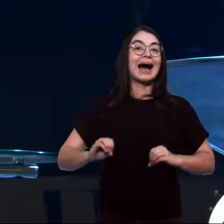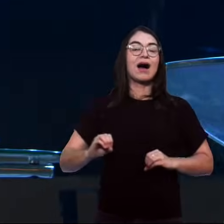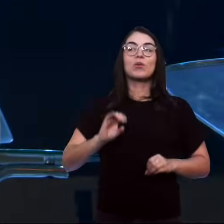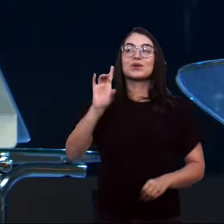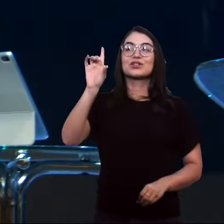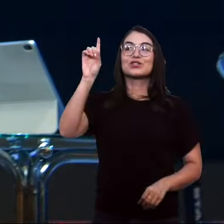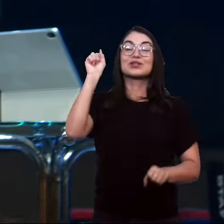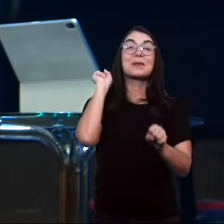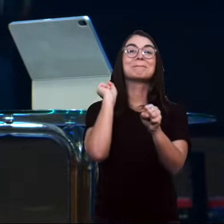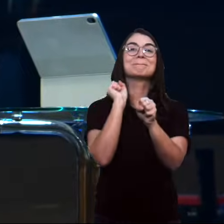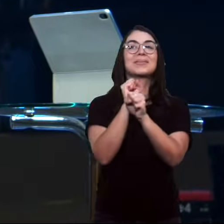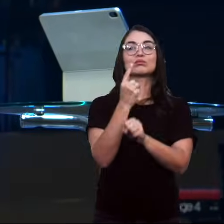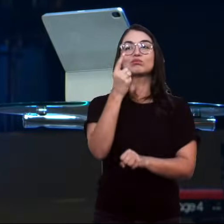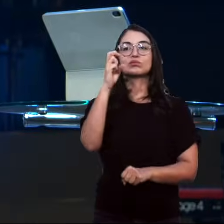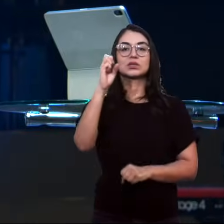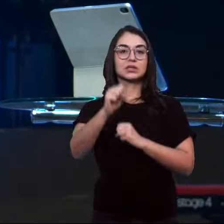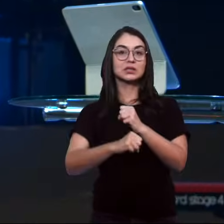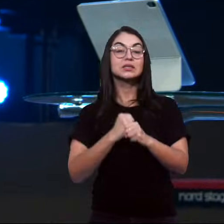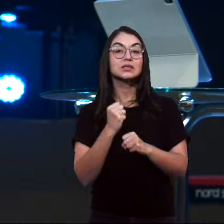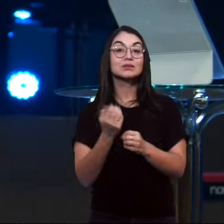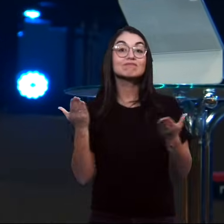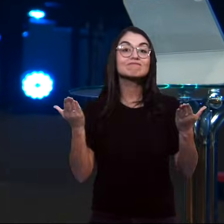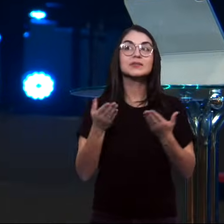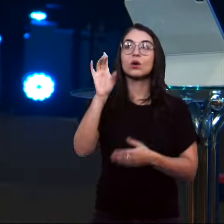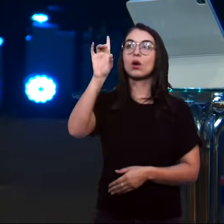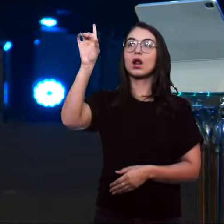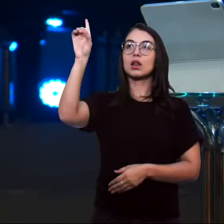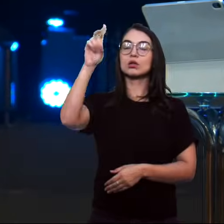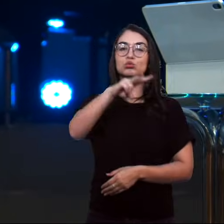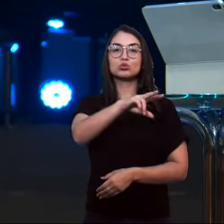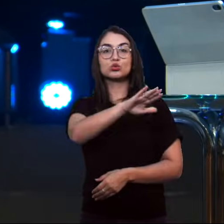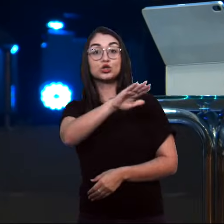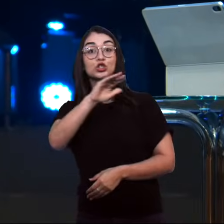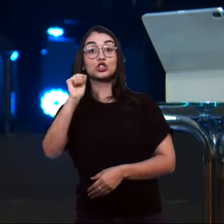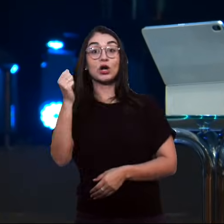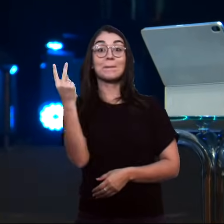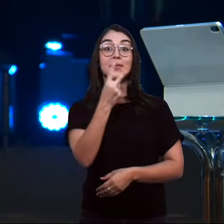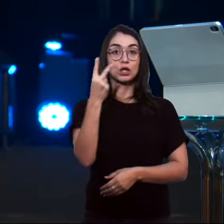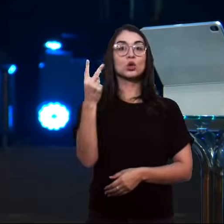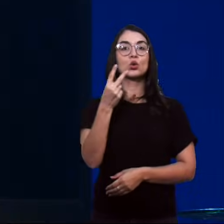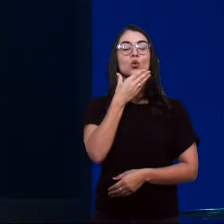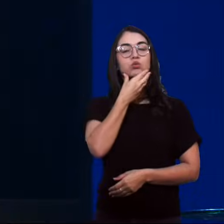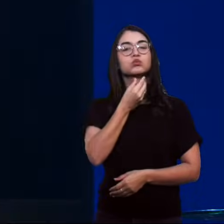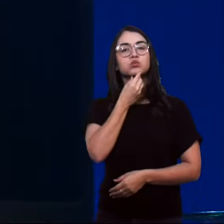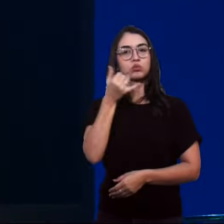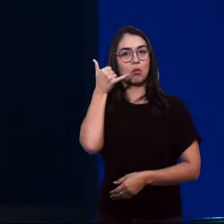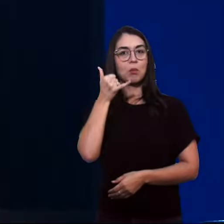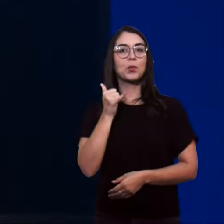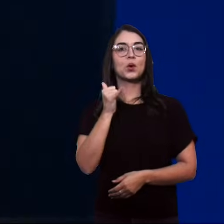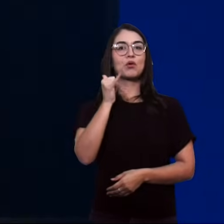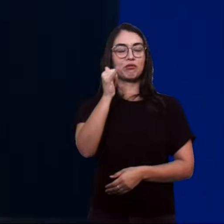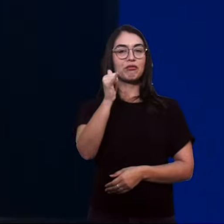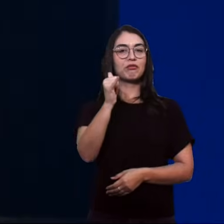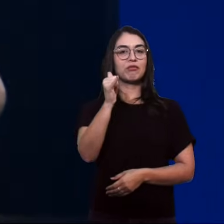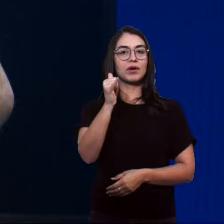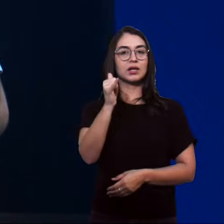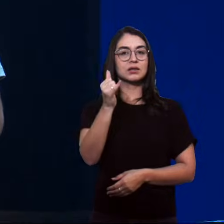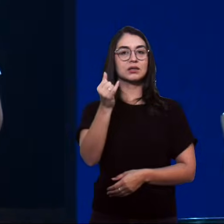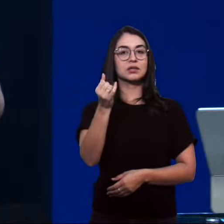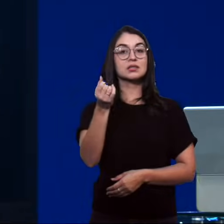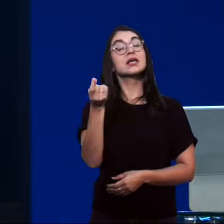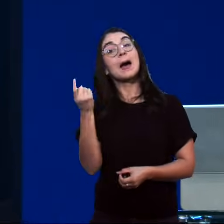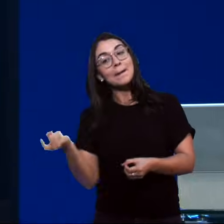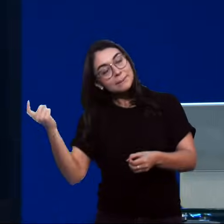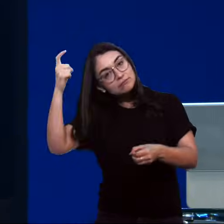durante 15 anos, e agora Deus levanta Ageu e Zacarias para encorajarem Zorobabel e Josué, o sumo